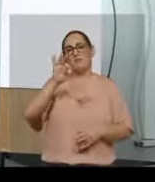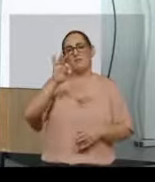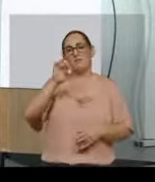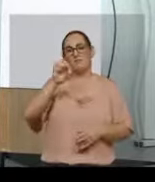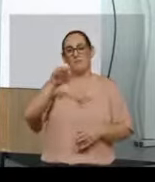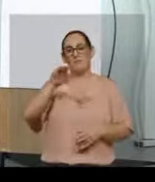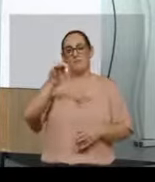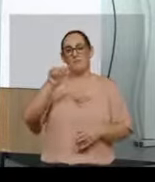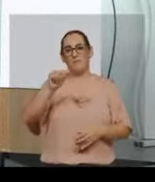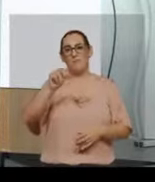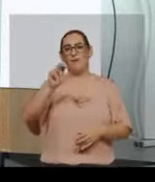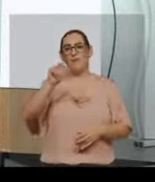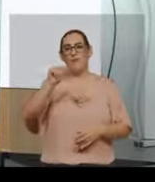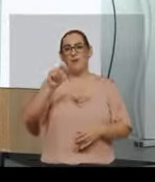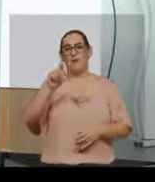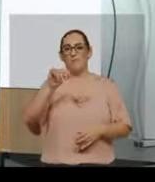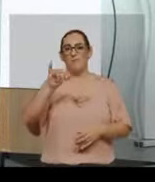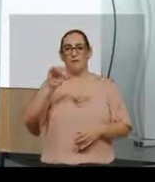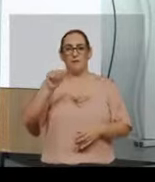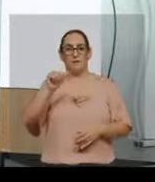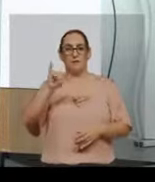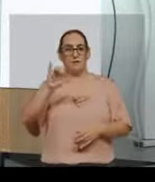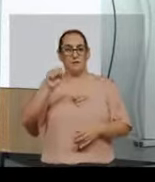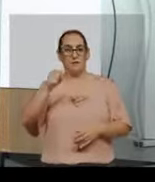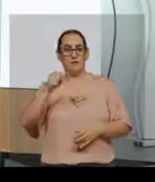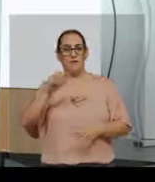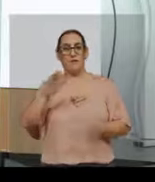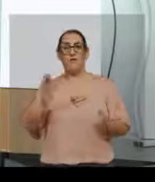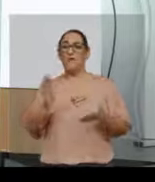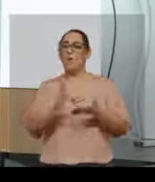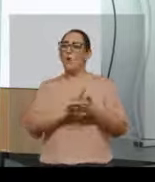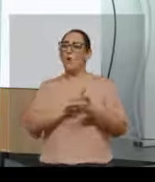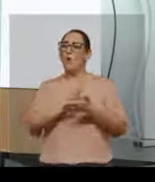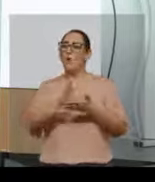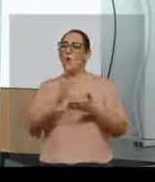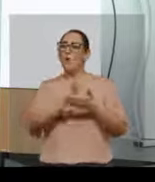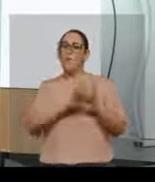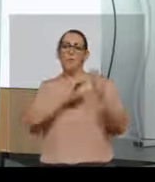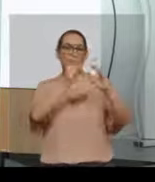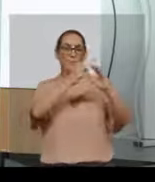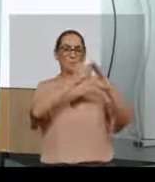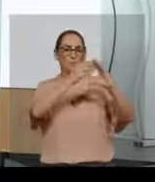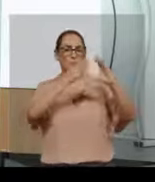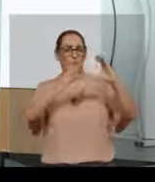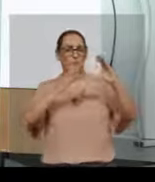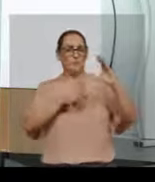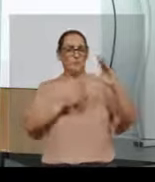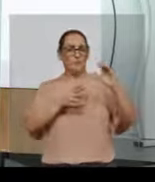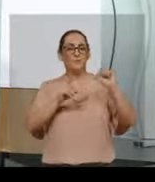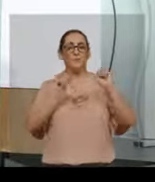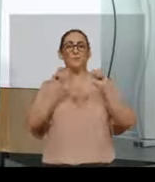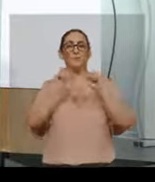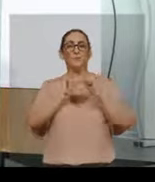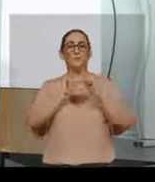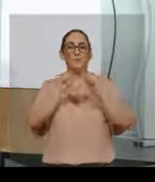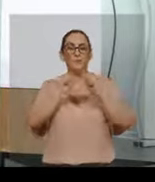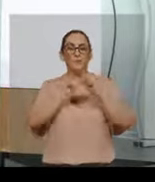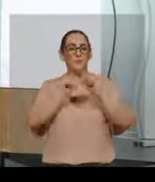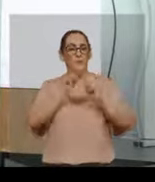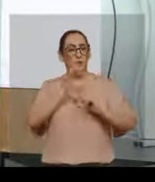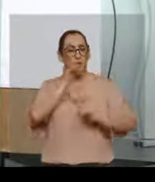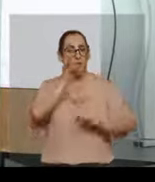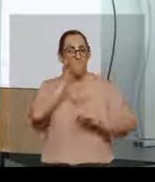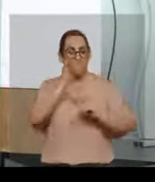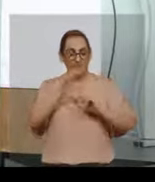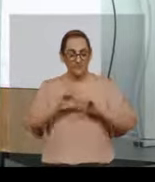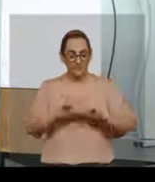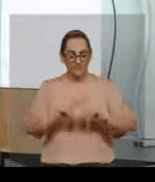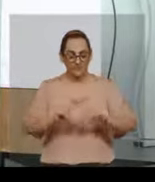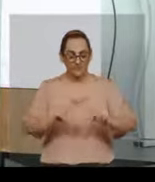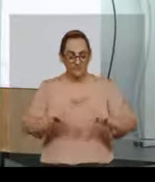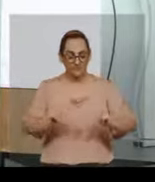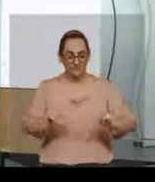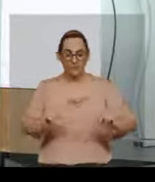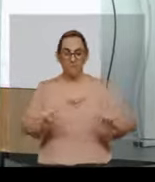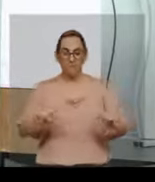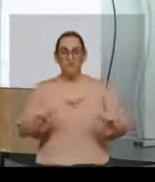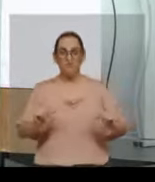são algumas características que fazem com que as plantas terrestres, elas vão